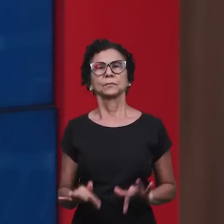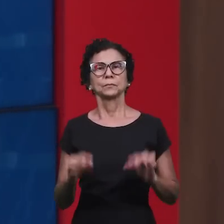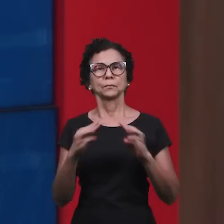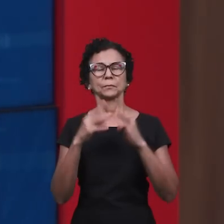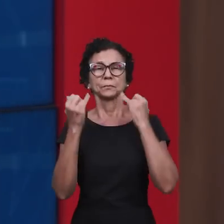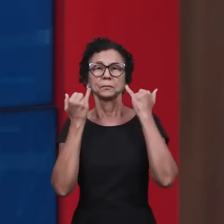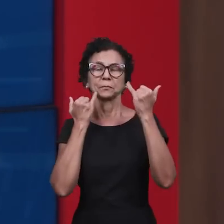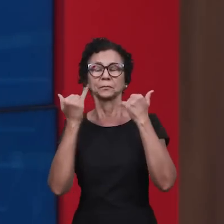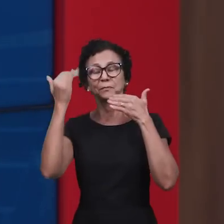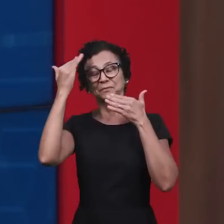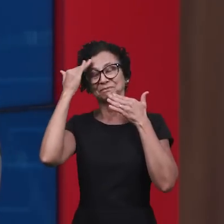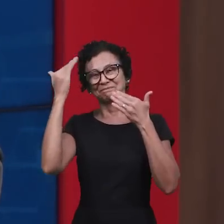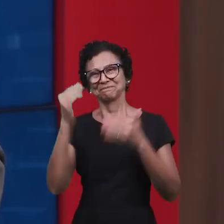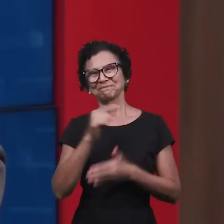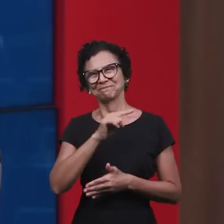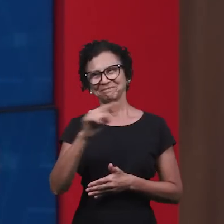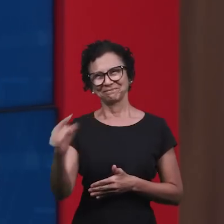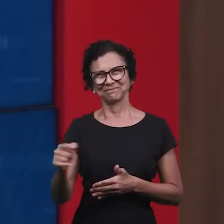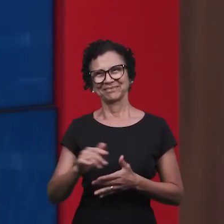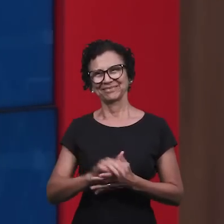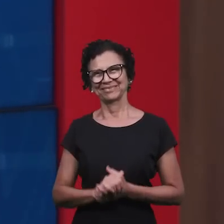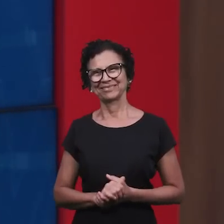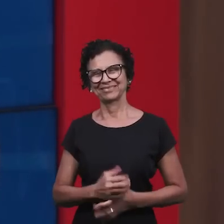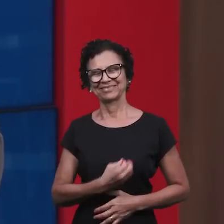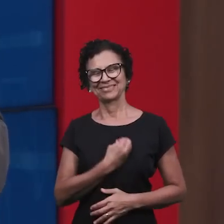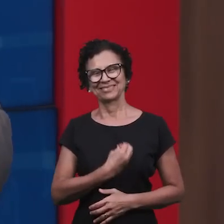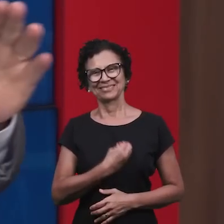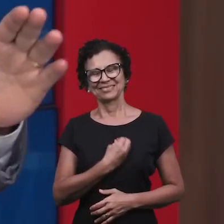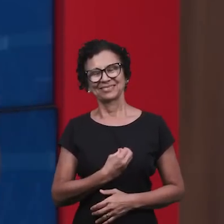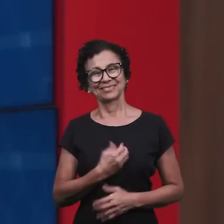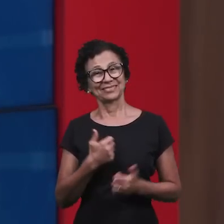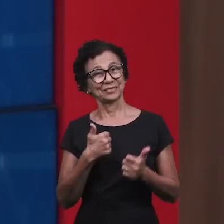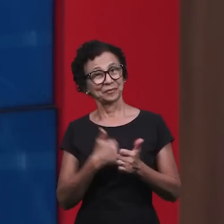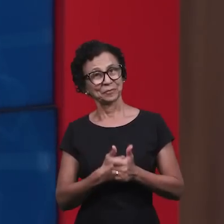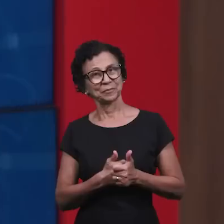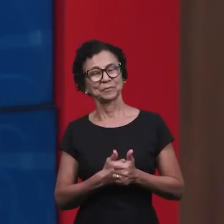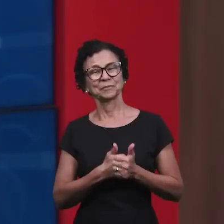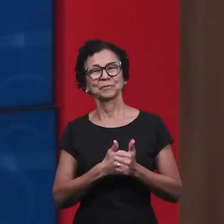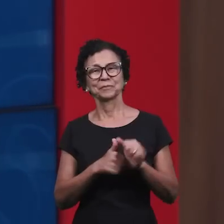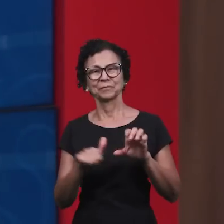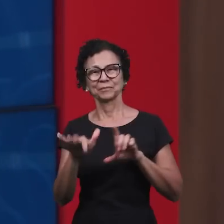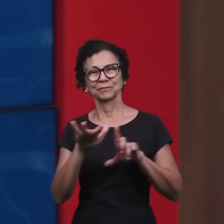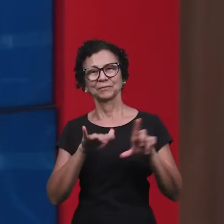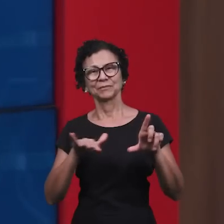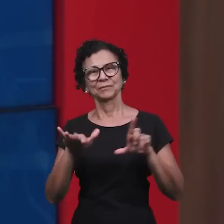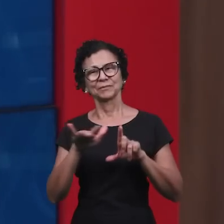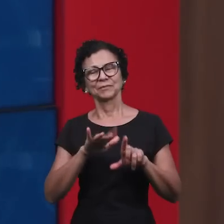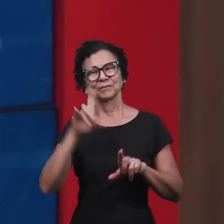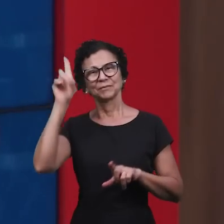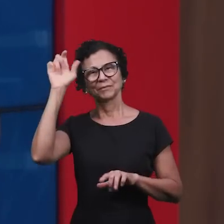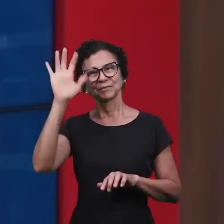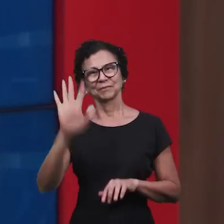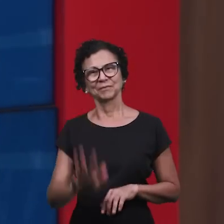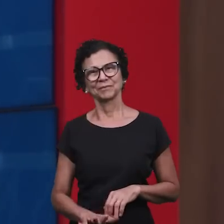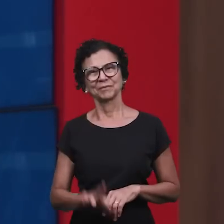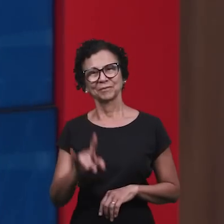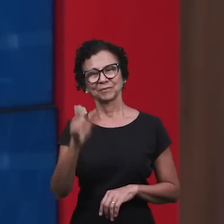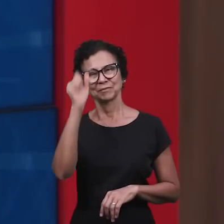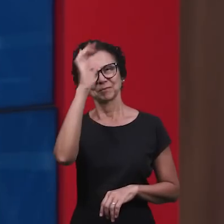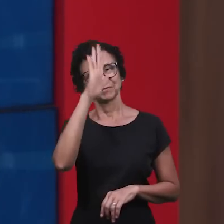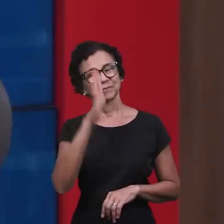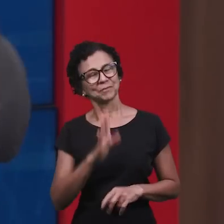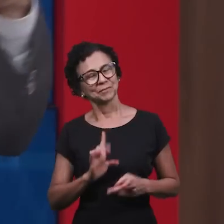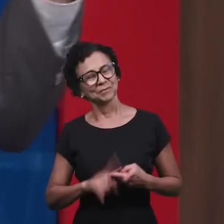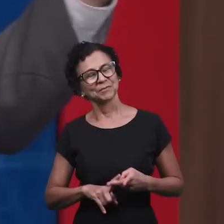mais uma edição do Manaim News. Quero agradecer a sua imensa audiência, você que nos acompanha pelas nossas multiplataformas. Que Deus abençoe você que está